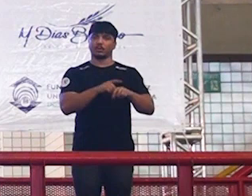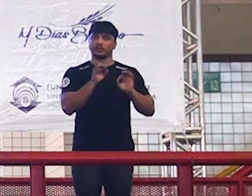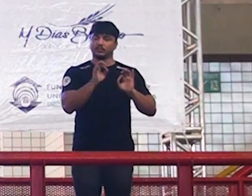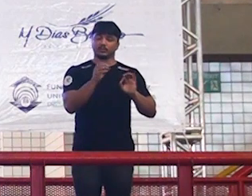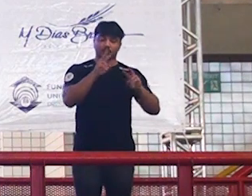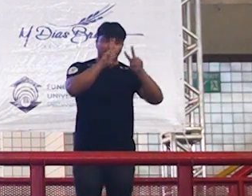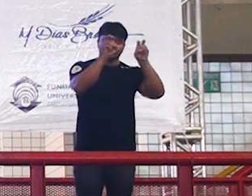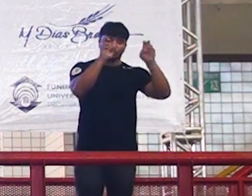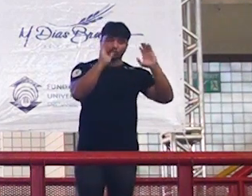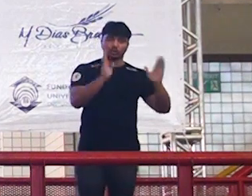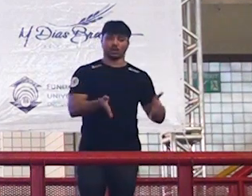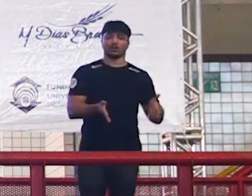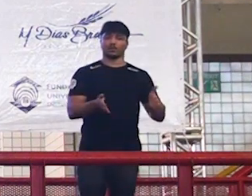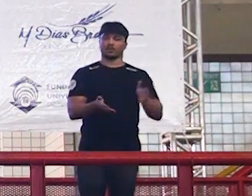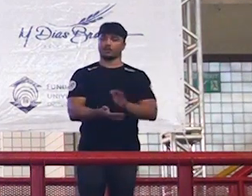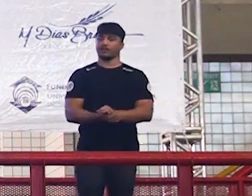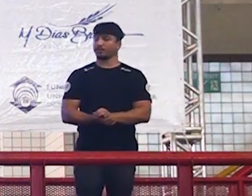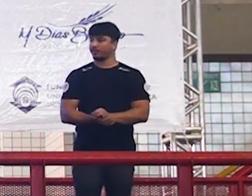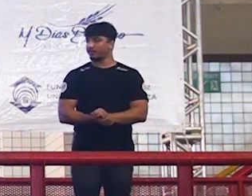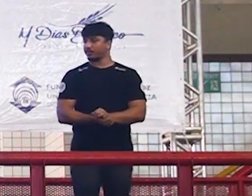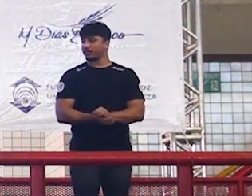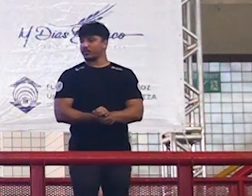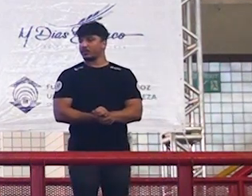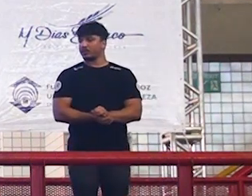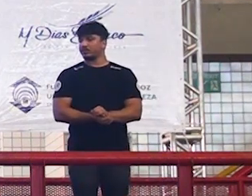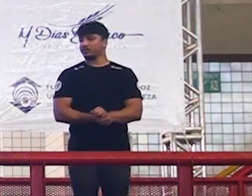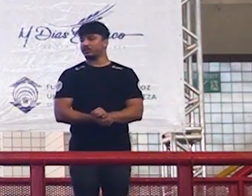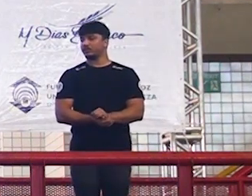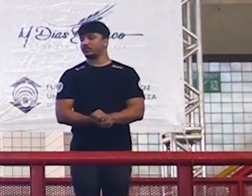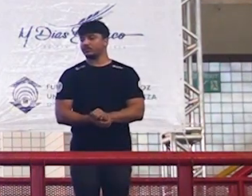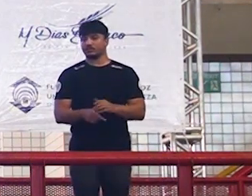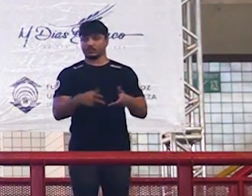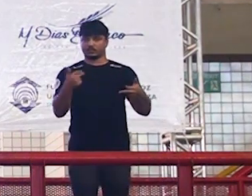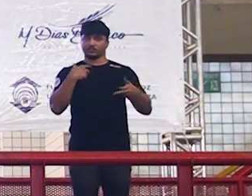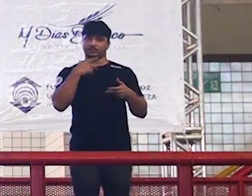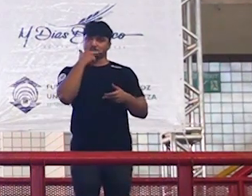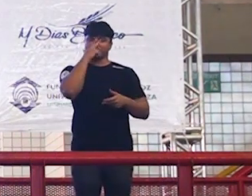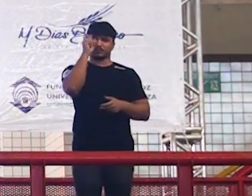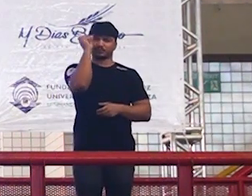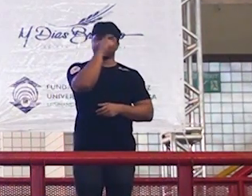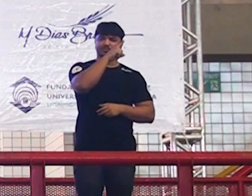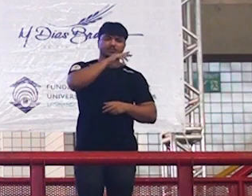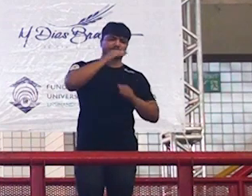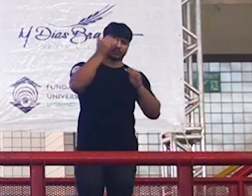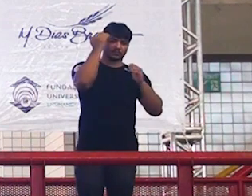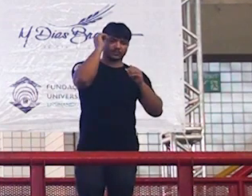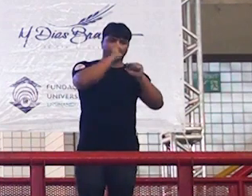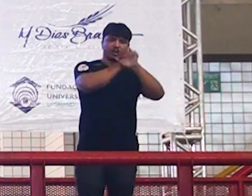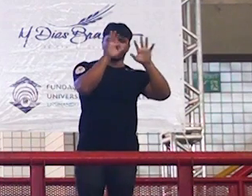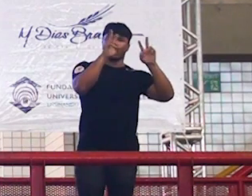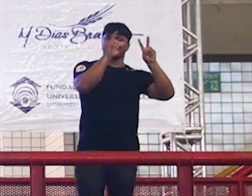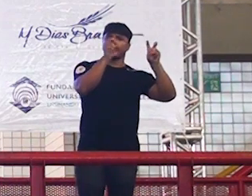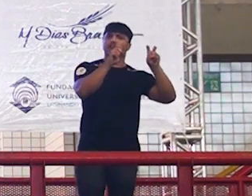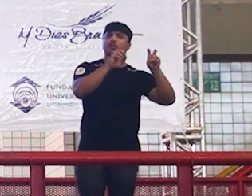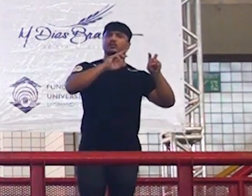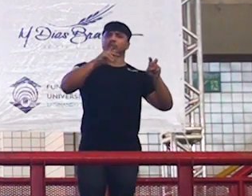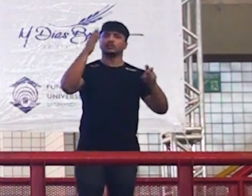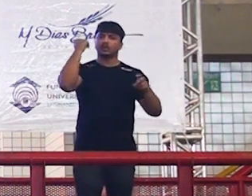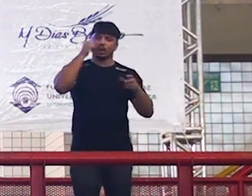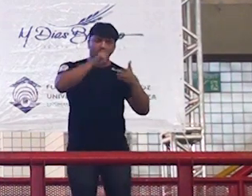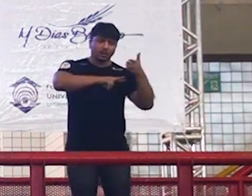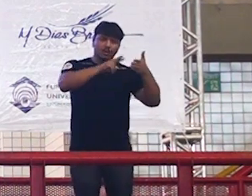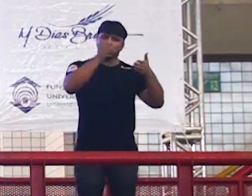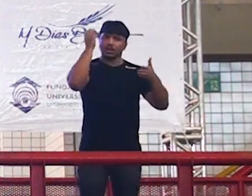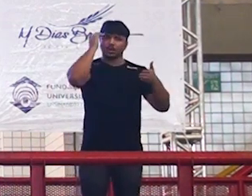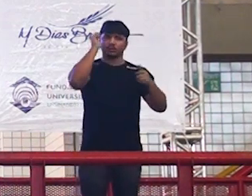escolhido. A parte mais complicada não é entender o tema. O aluno que sabe ler